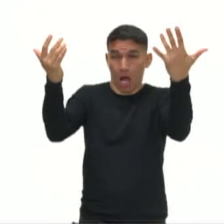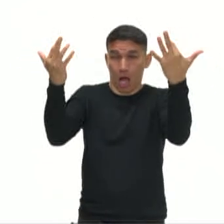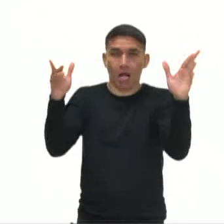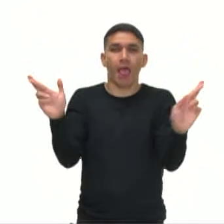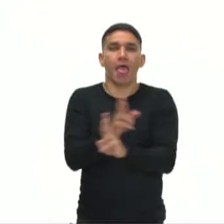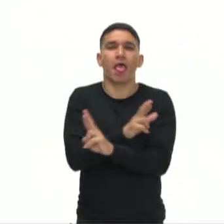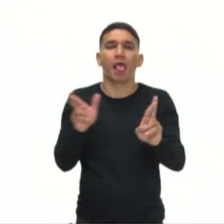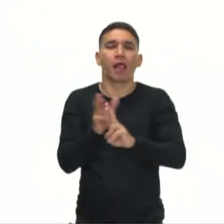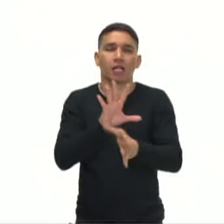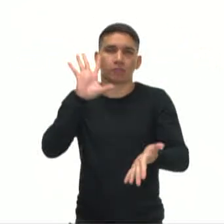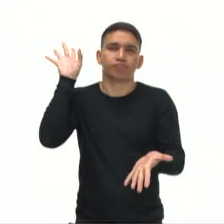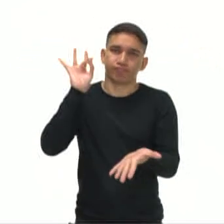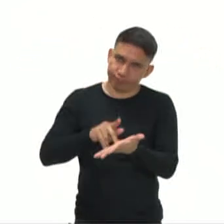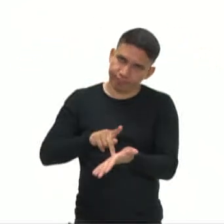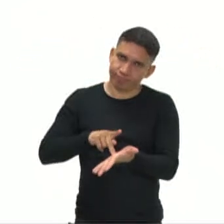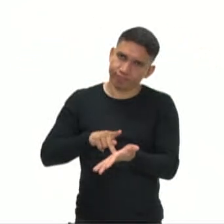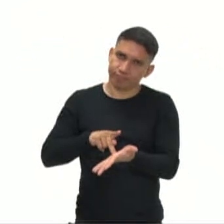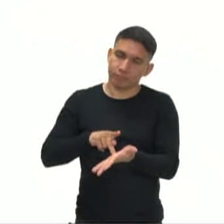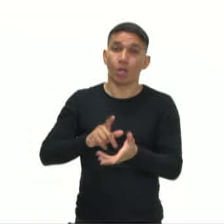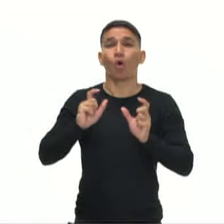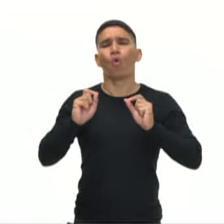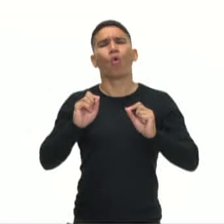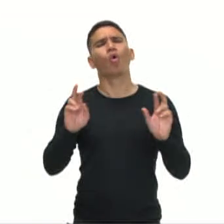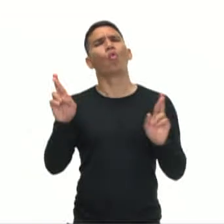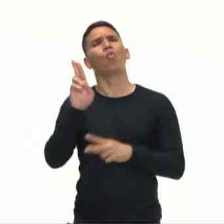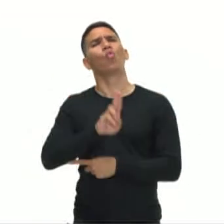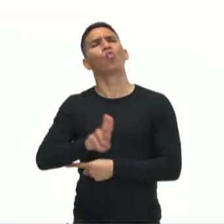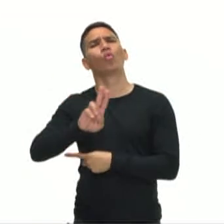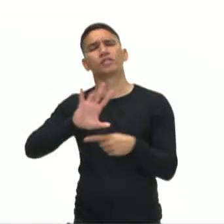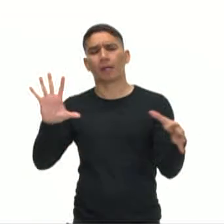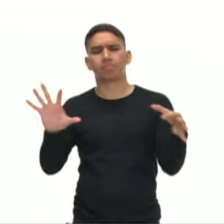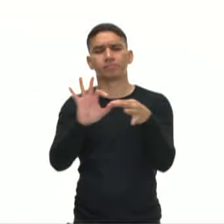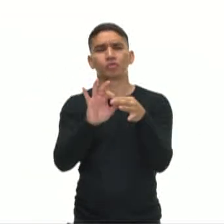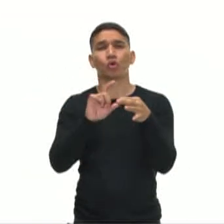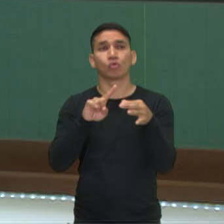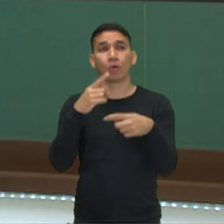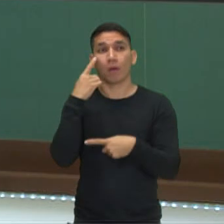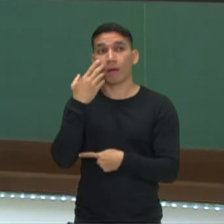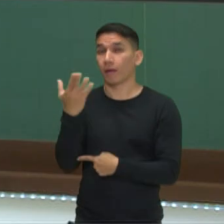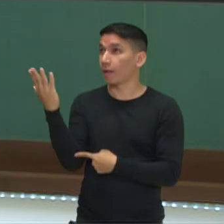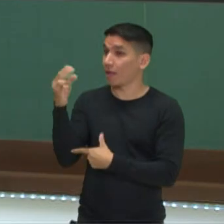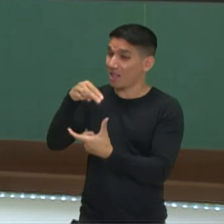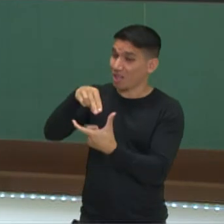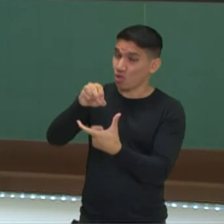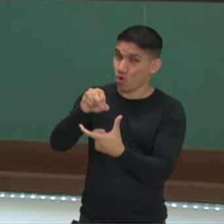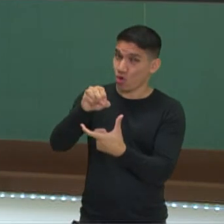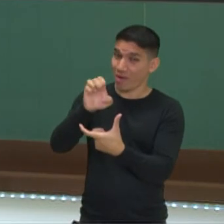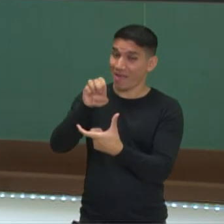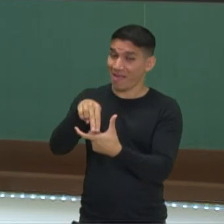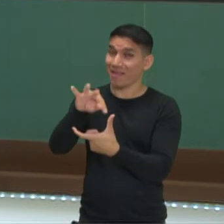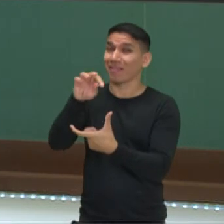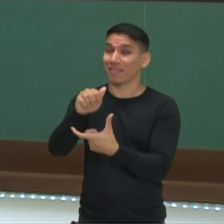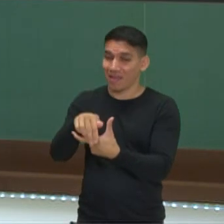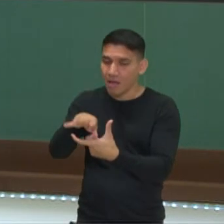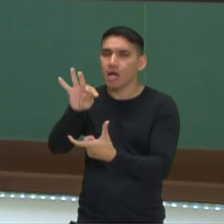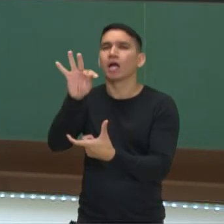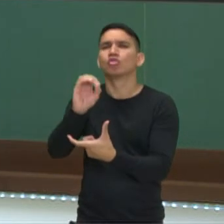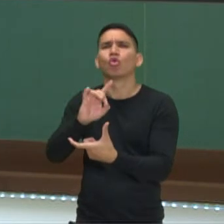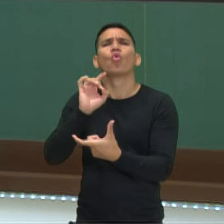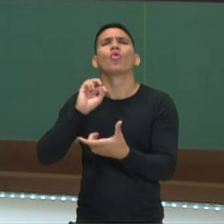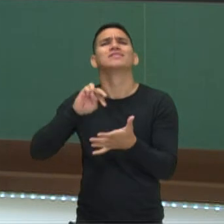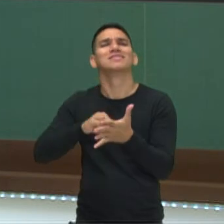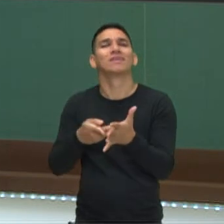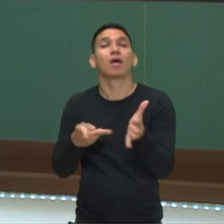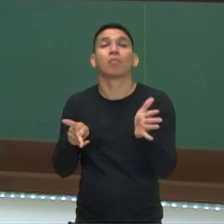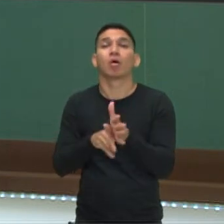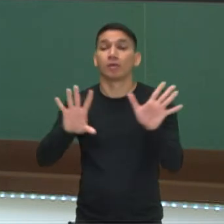relacionar os fatos. O que o uso do conectivo em destaque, que é no entanto, conectivo é um termo que serve